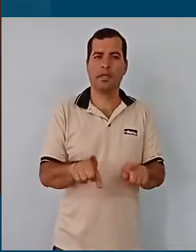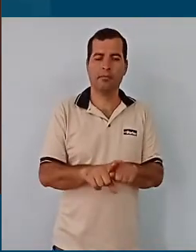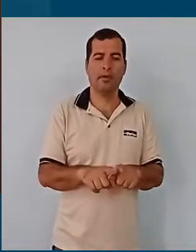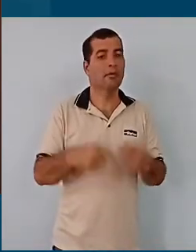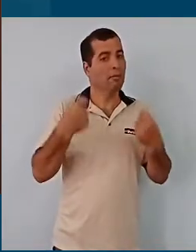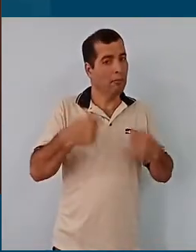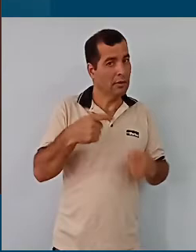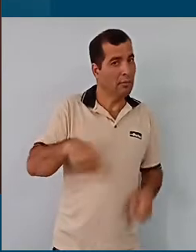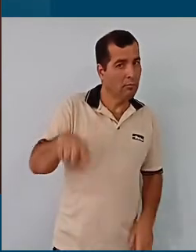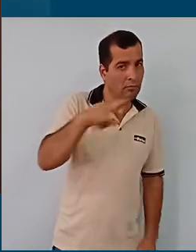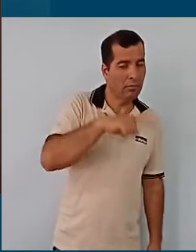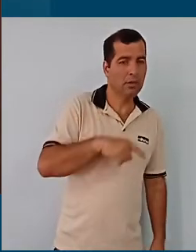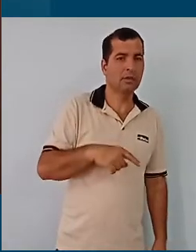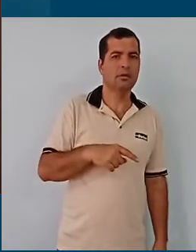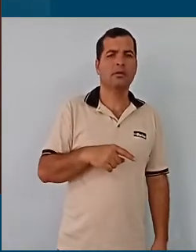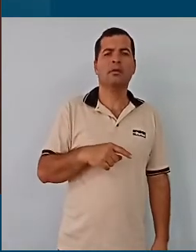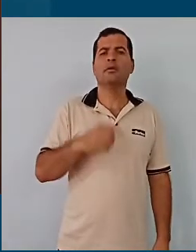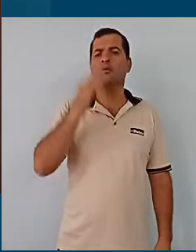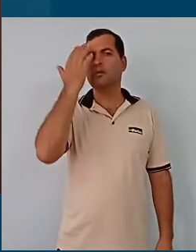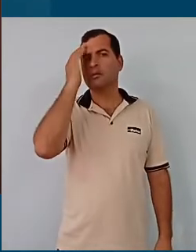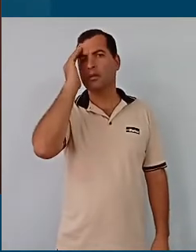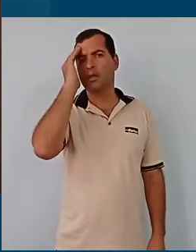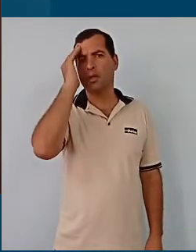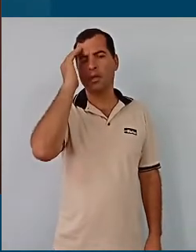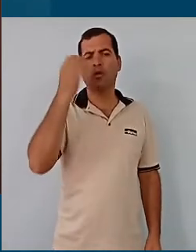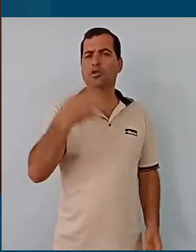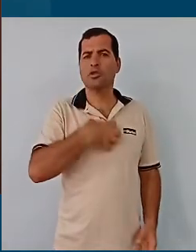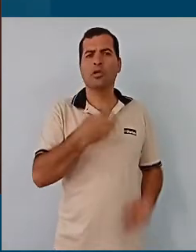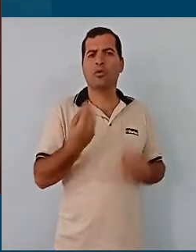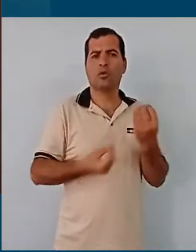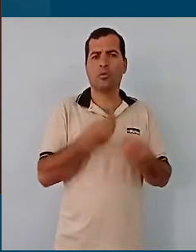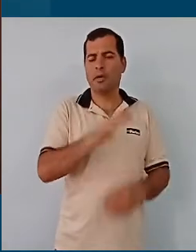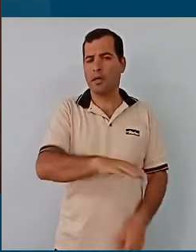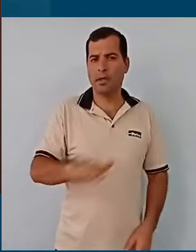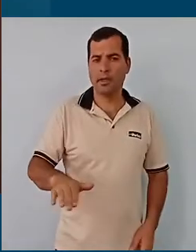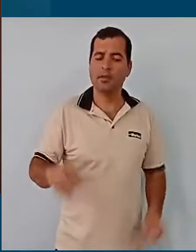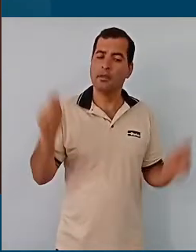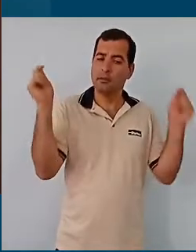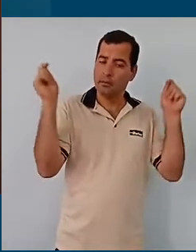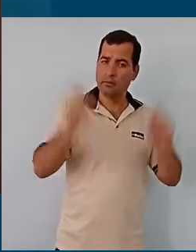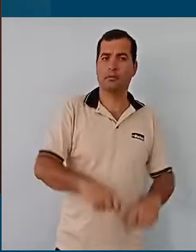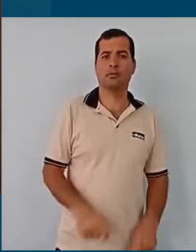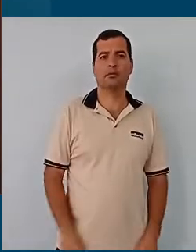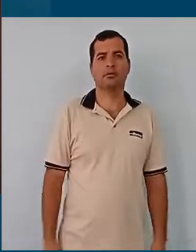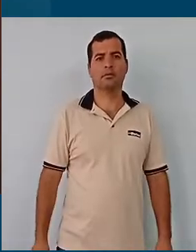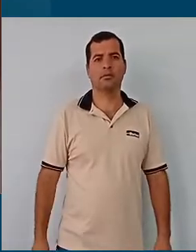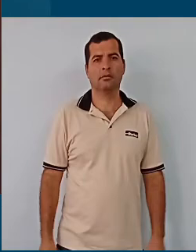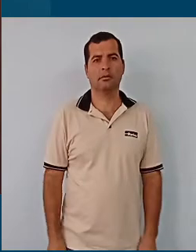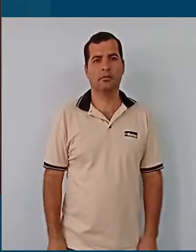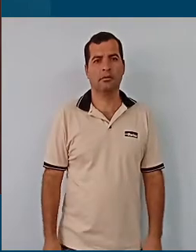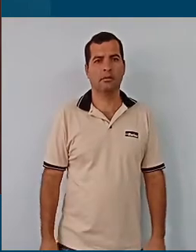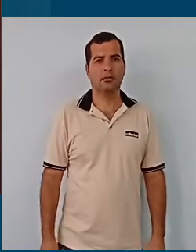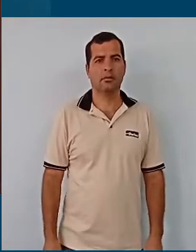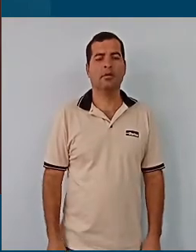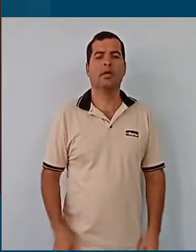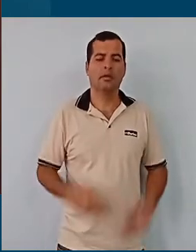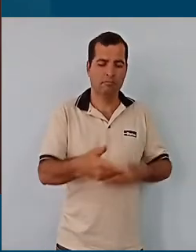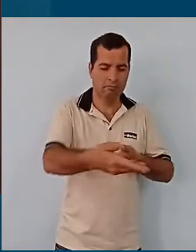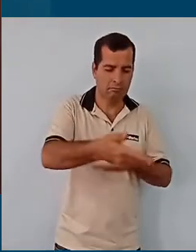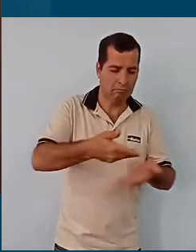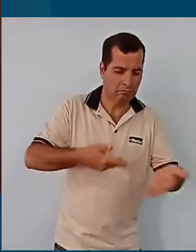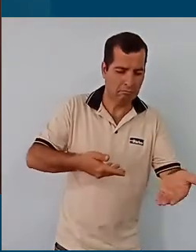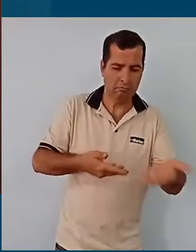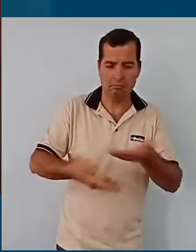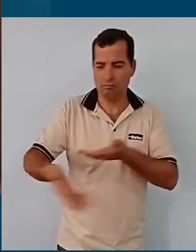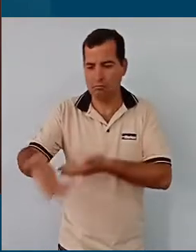ter essa concepção de criança como alguém que é capaz de estabelecer relações com esse ao